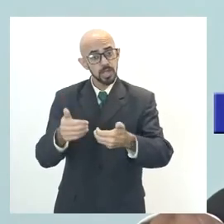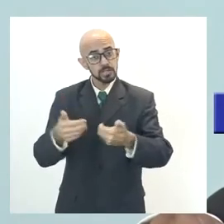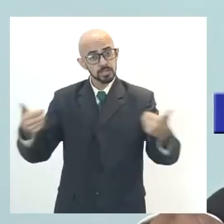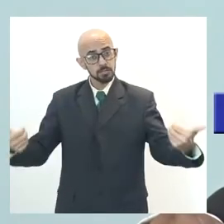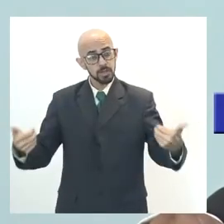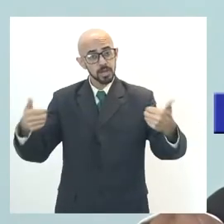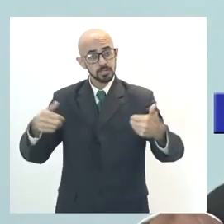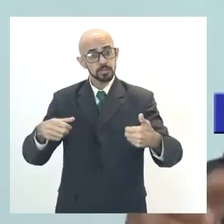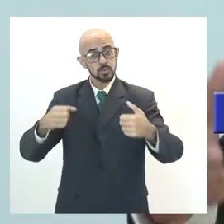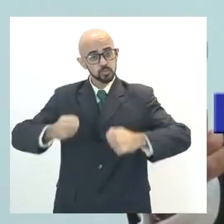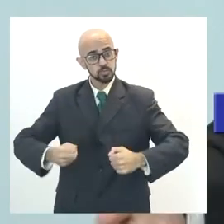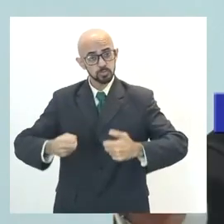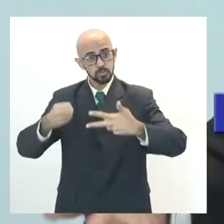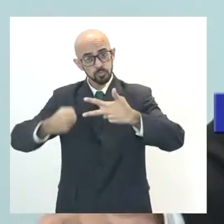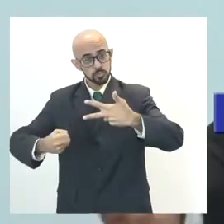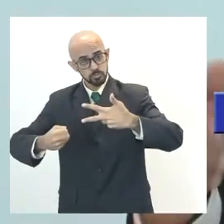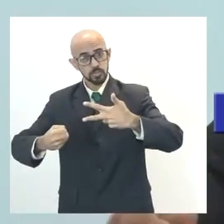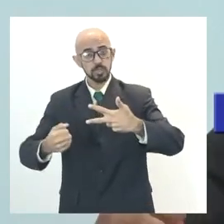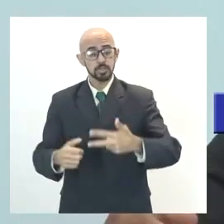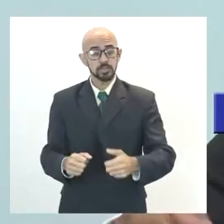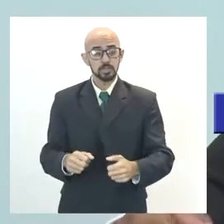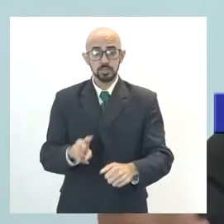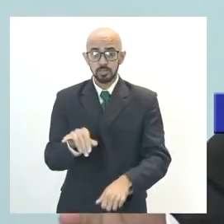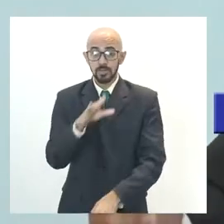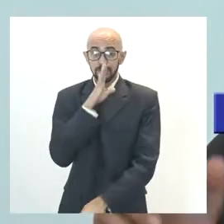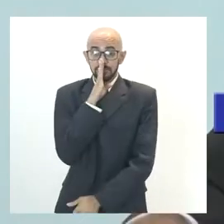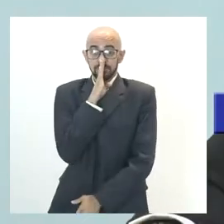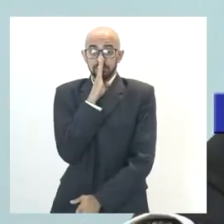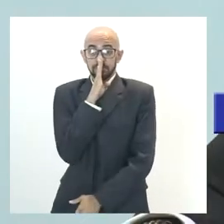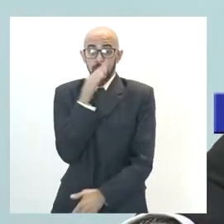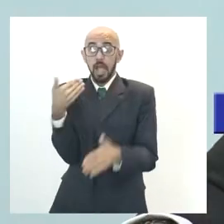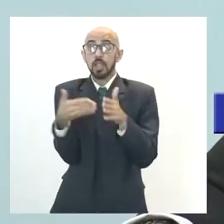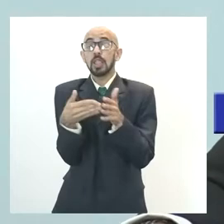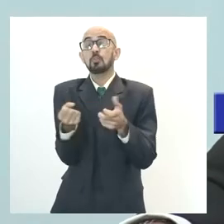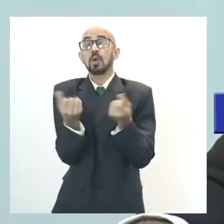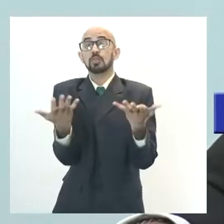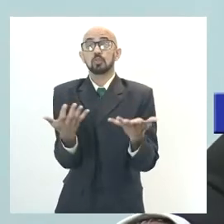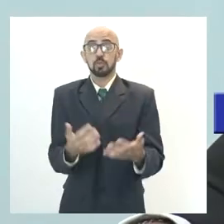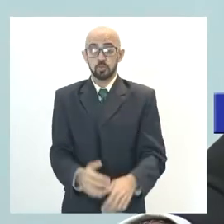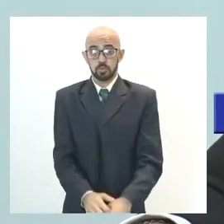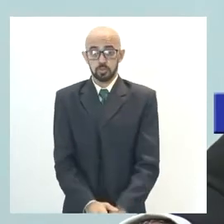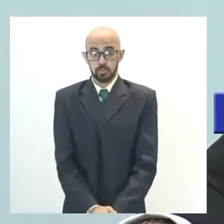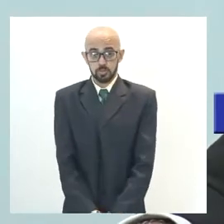e Vamos ficar calados até quando